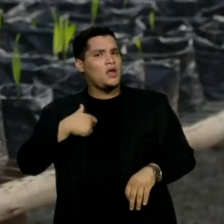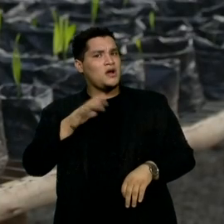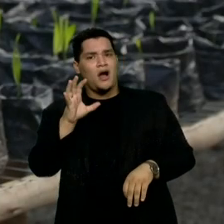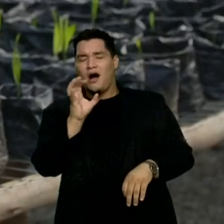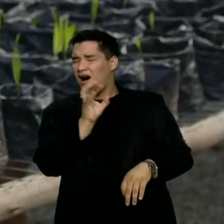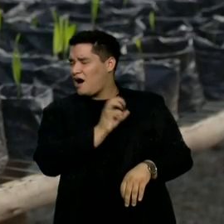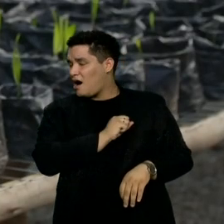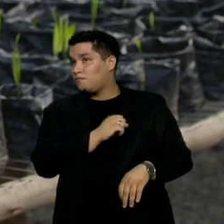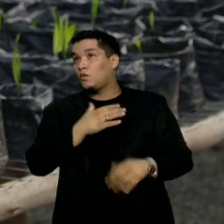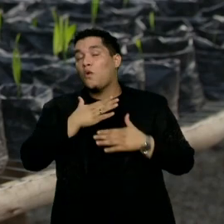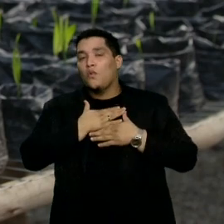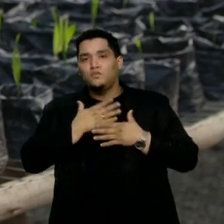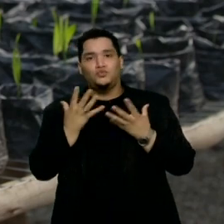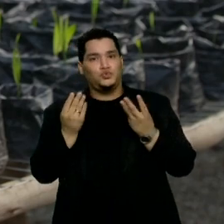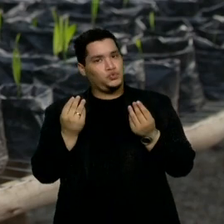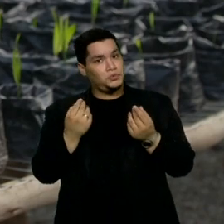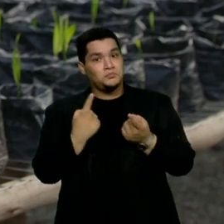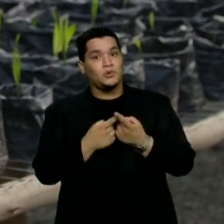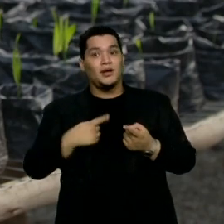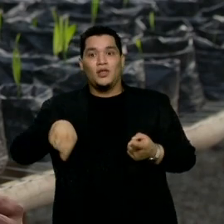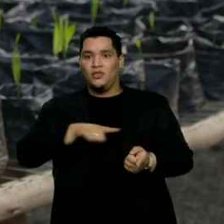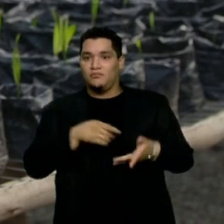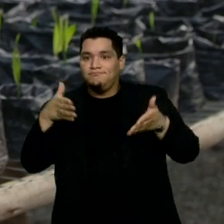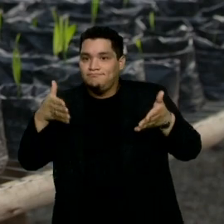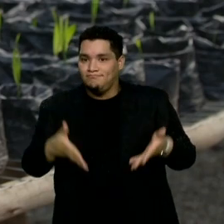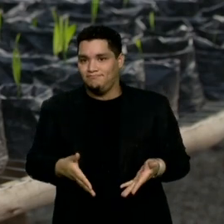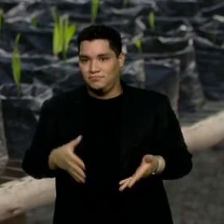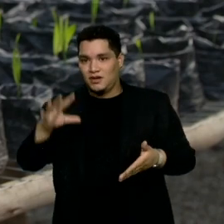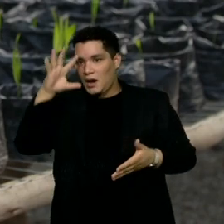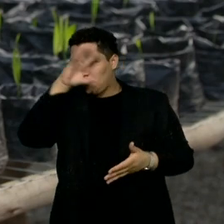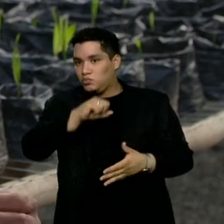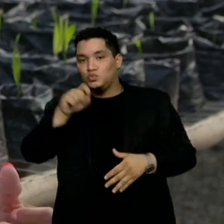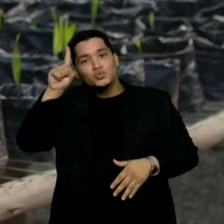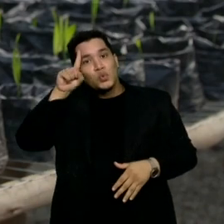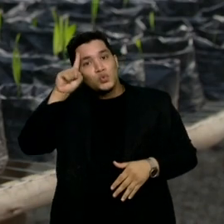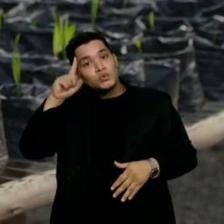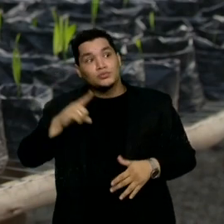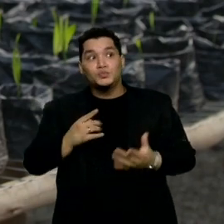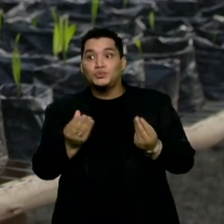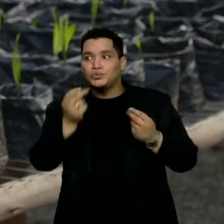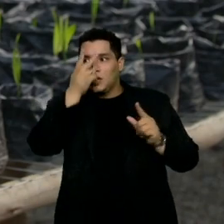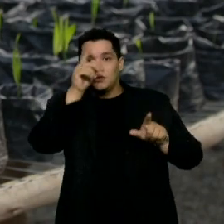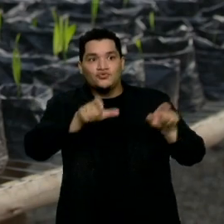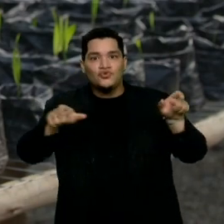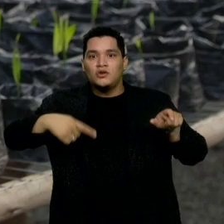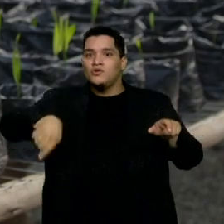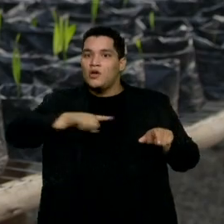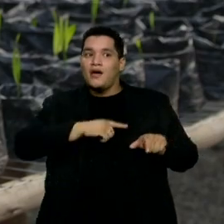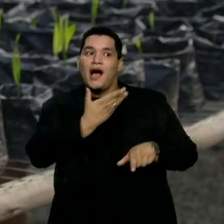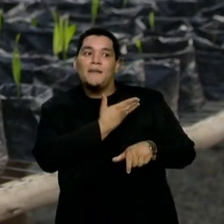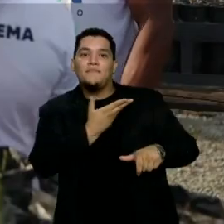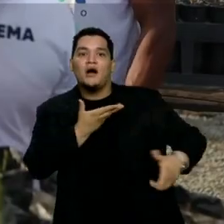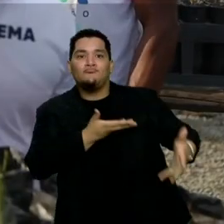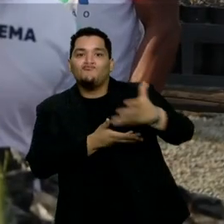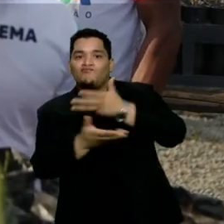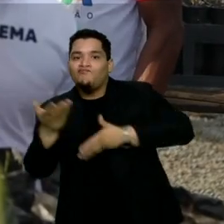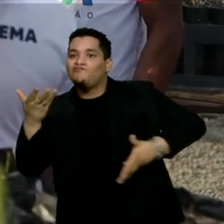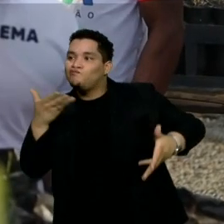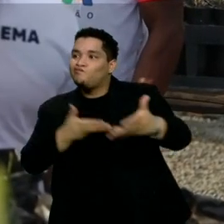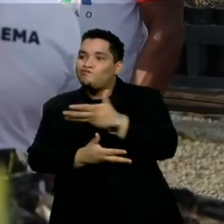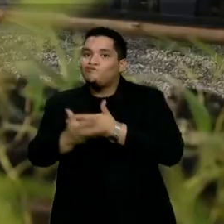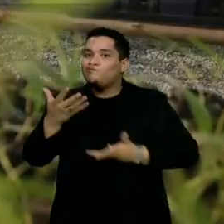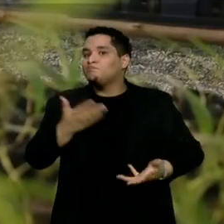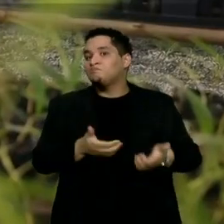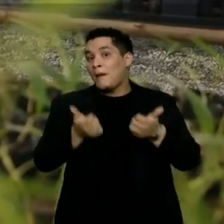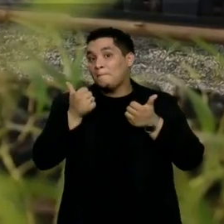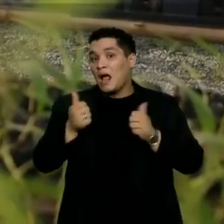gostando porque é uma coisa que todo dia a gente tá aqui a gente conhece gente nova faz mais amizade ainda e e nós espera que